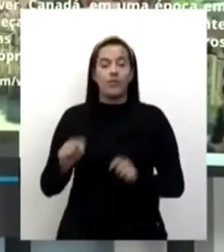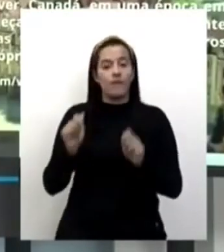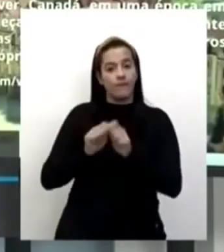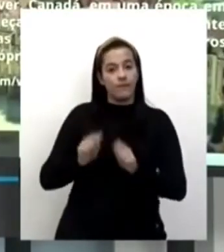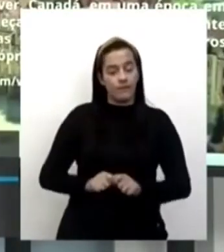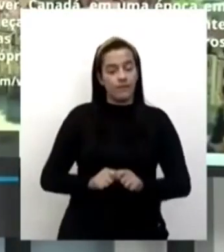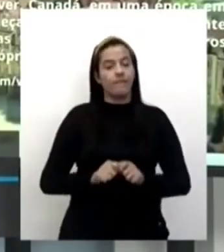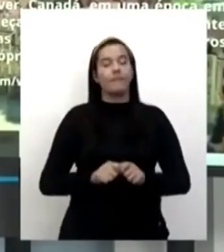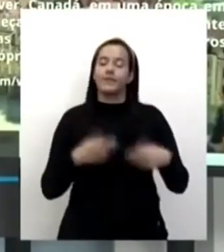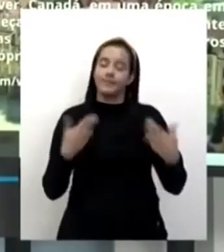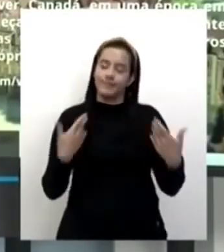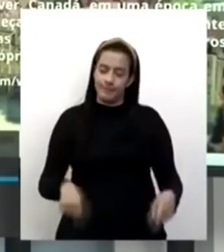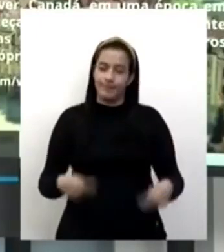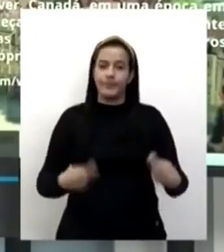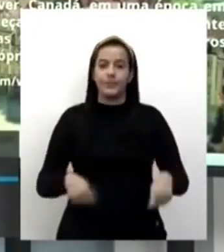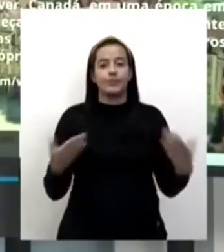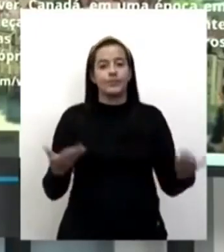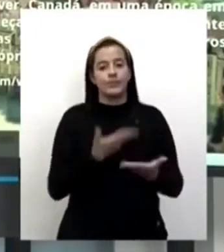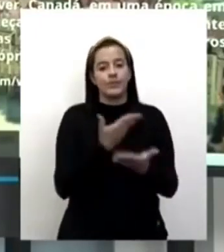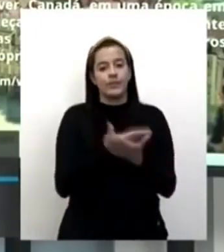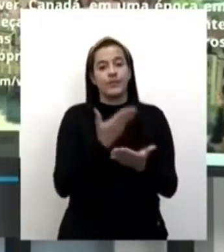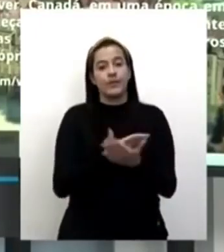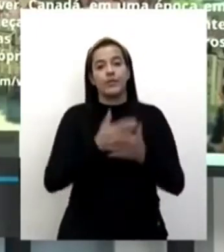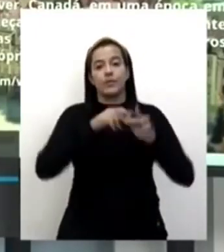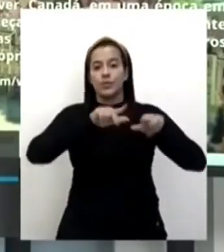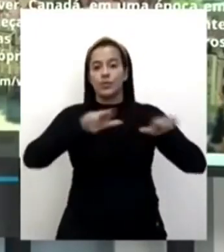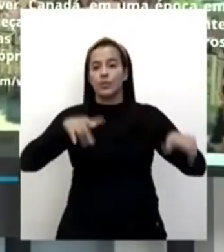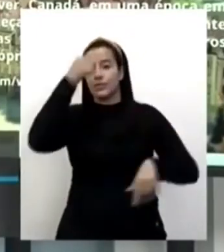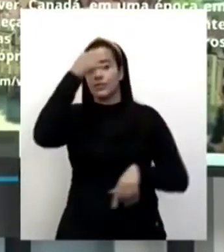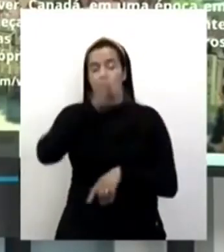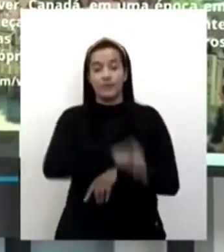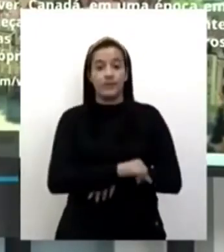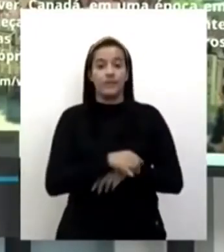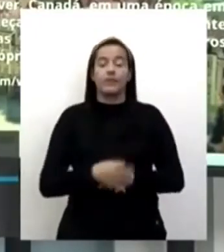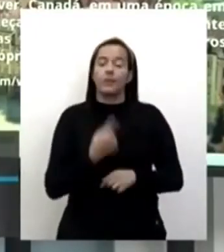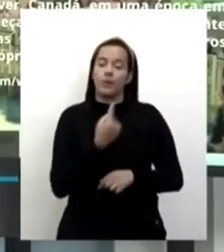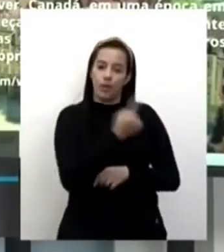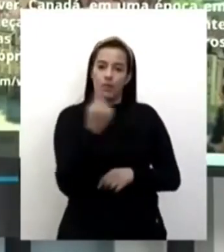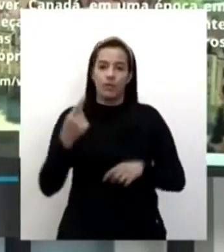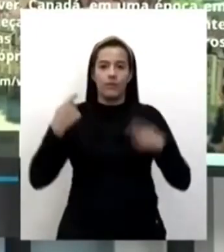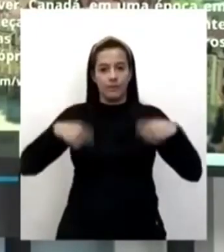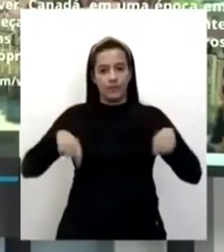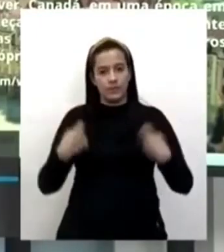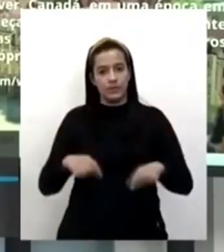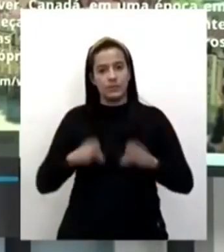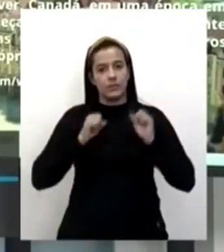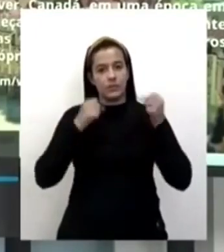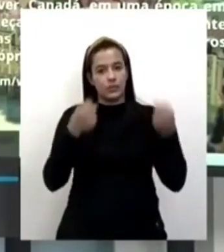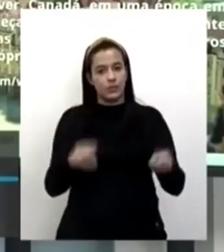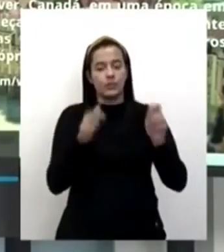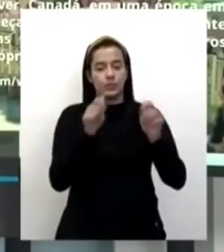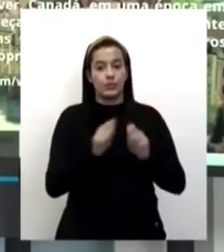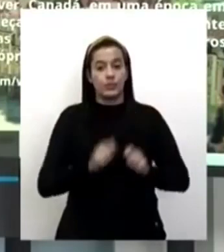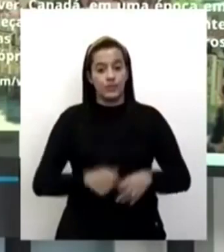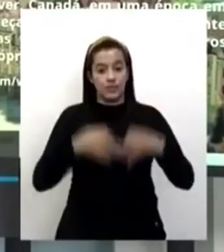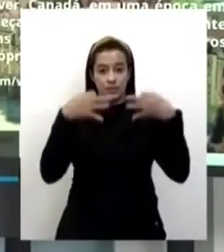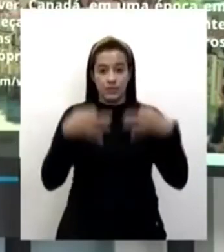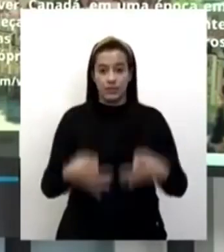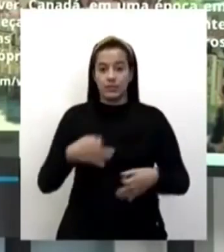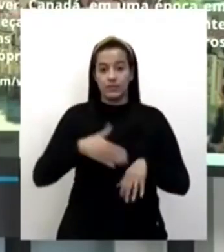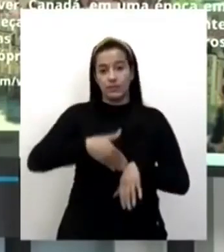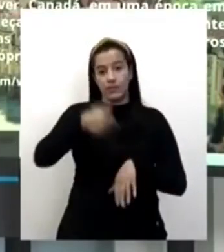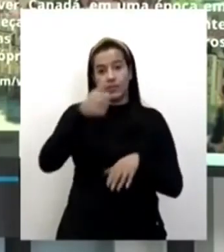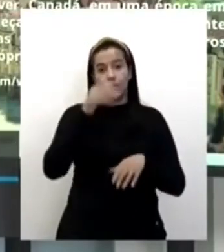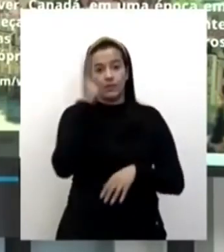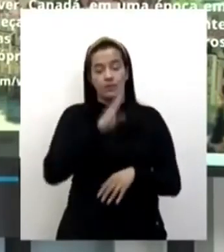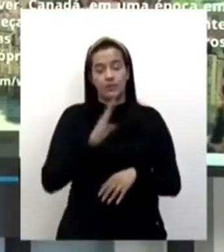várias coisas aí que nós estudamos hoje que não vai mais ter, tá certo? Então cada um faz a sua parte e aí nós vamos melhorar em muito esse país. Agradeço